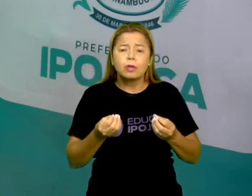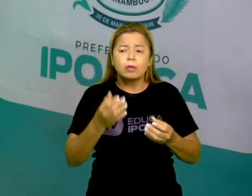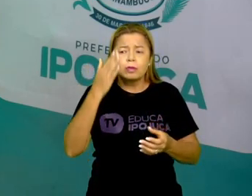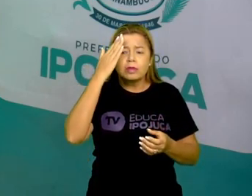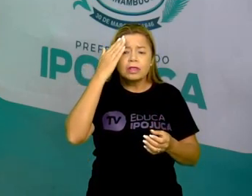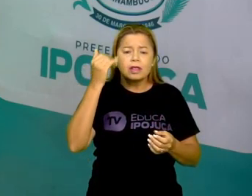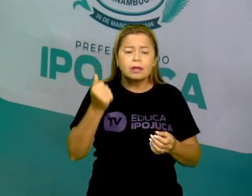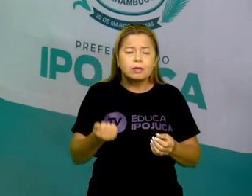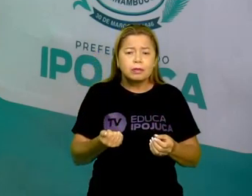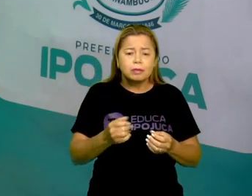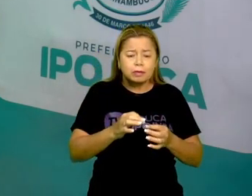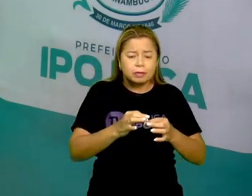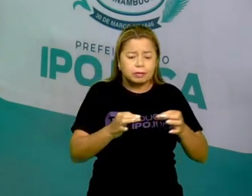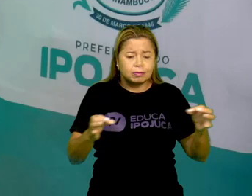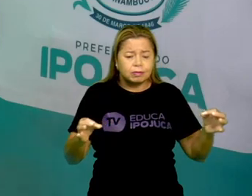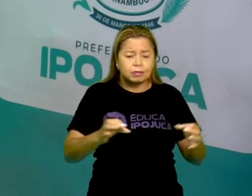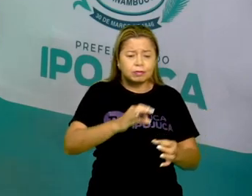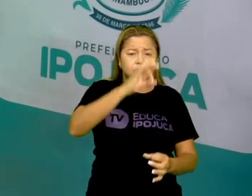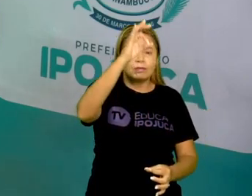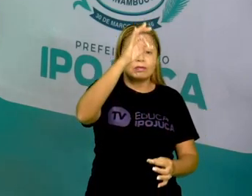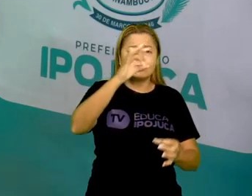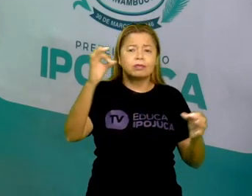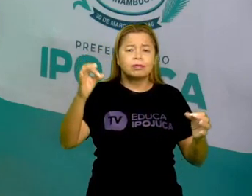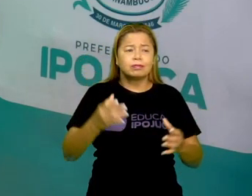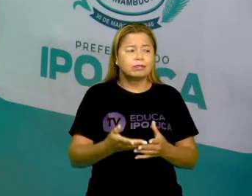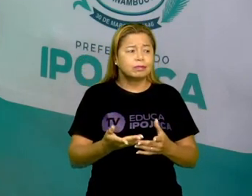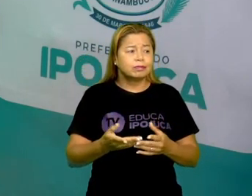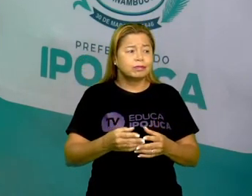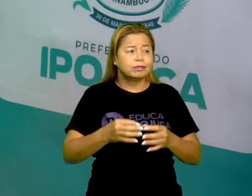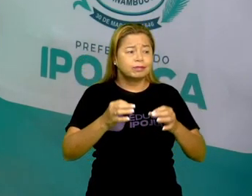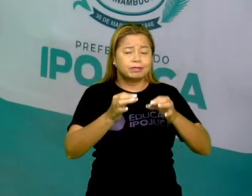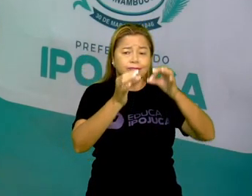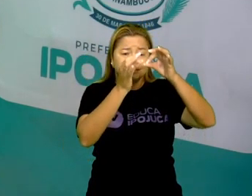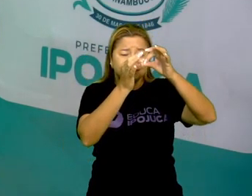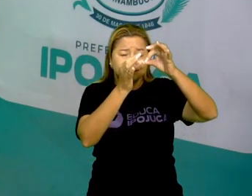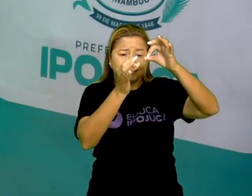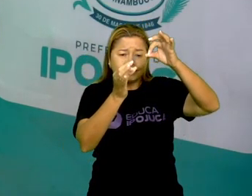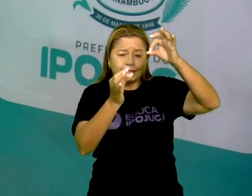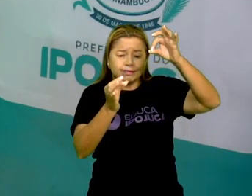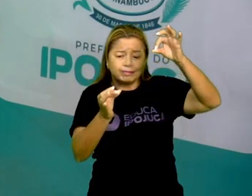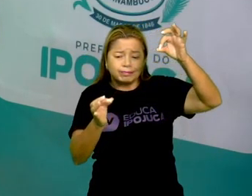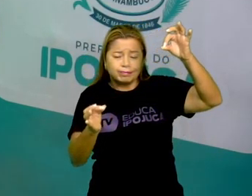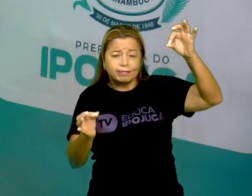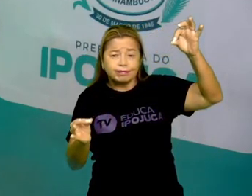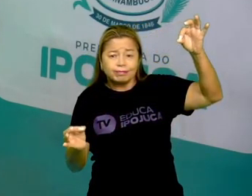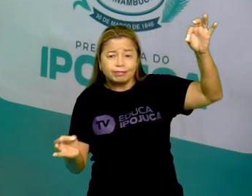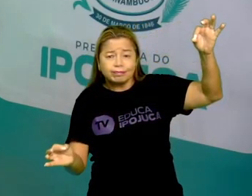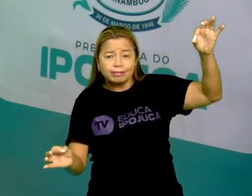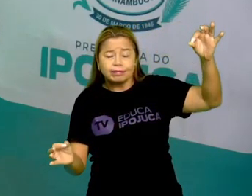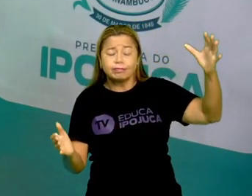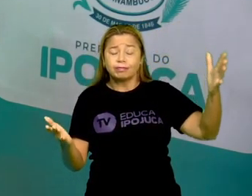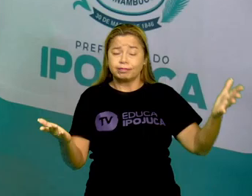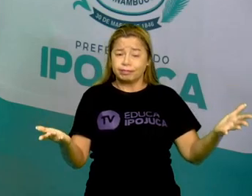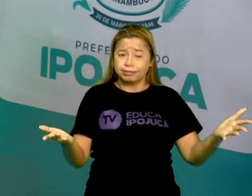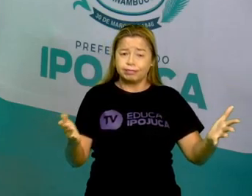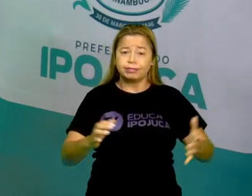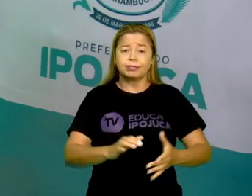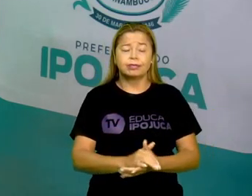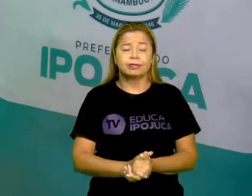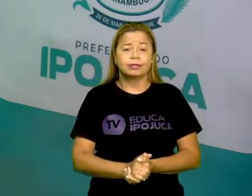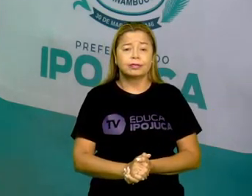TV, né? Não pela borda dela, mas pela diagonal, que vai de um cantinho aqui até o outro, tá